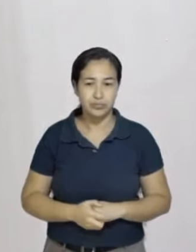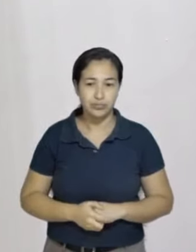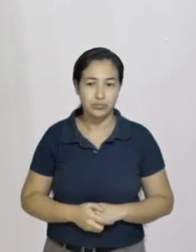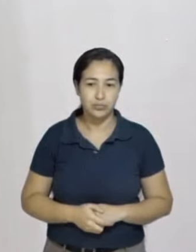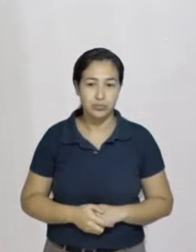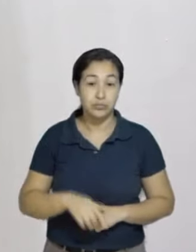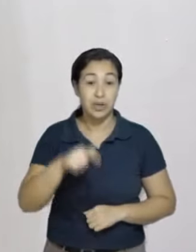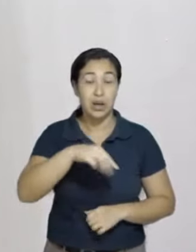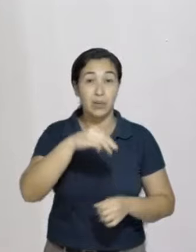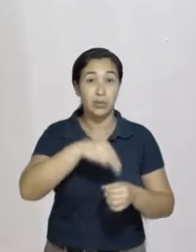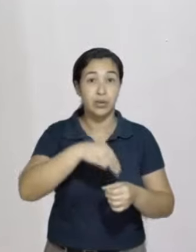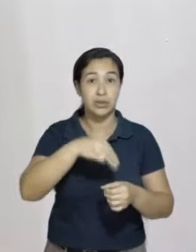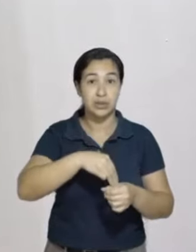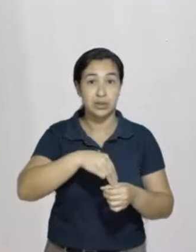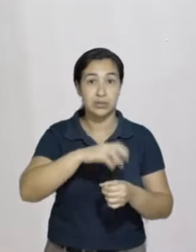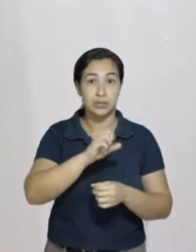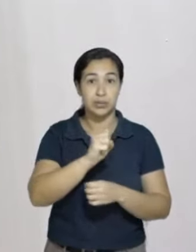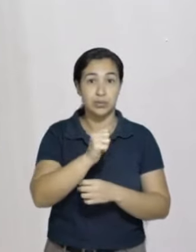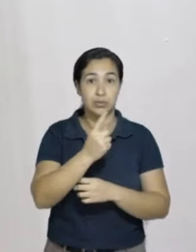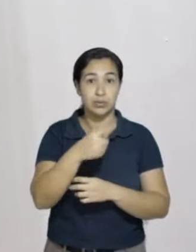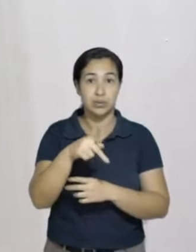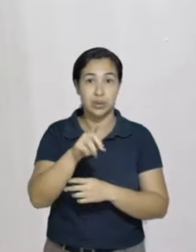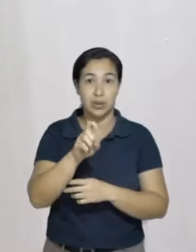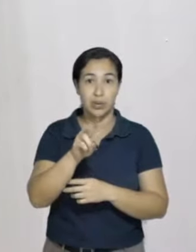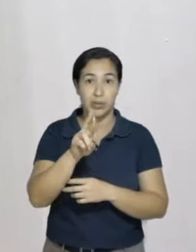na cidade de São Pedro de Alcântara escola